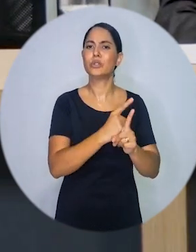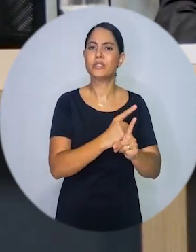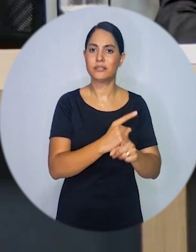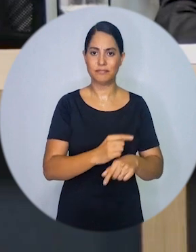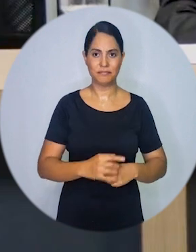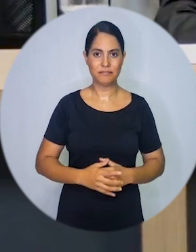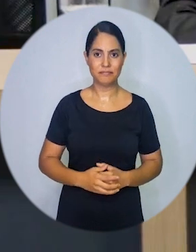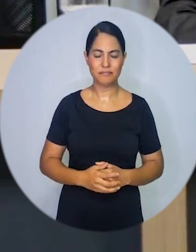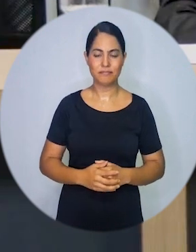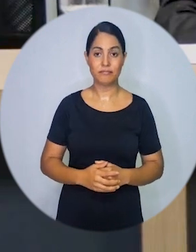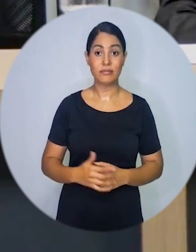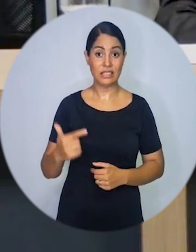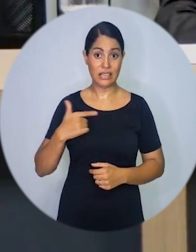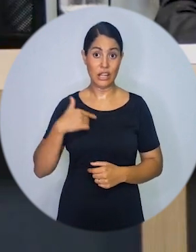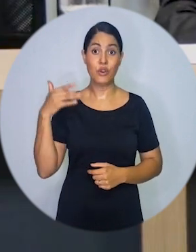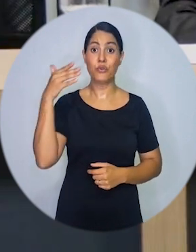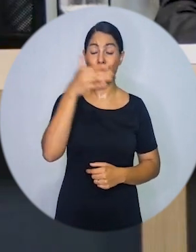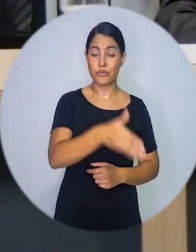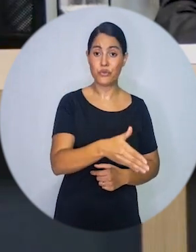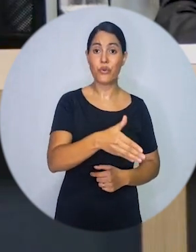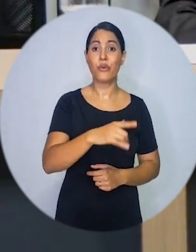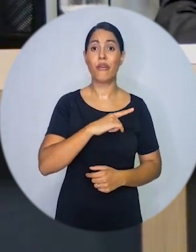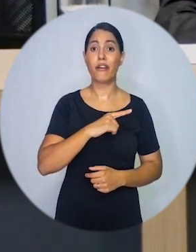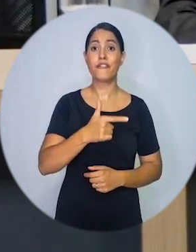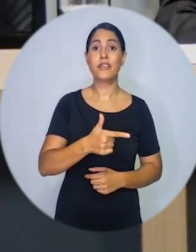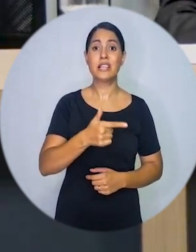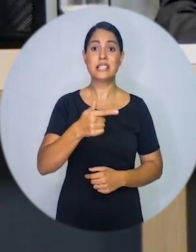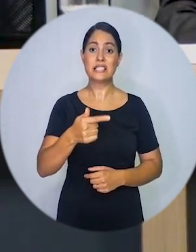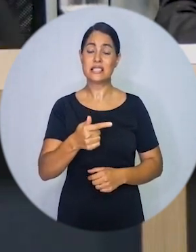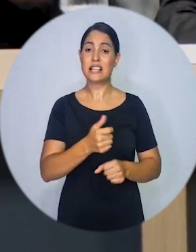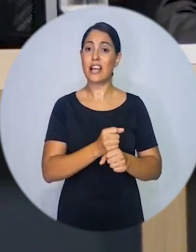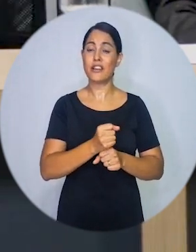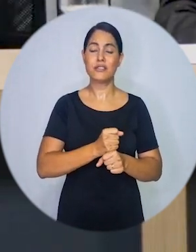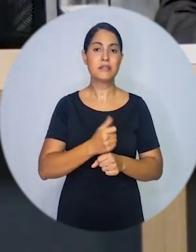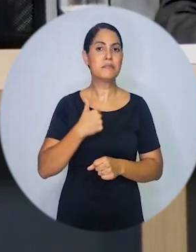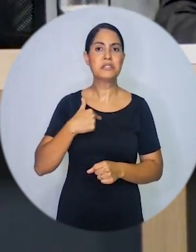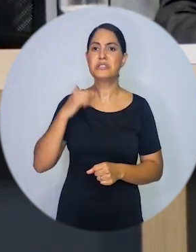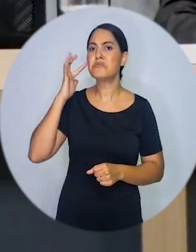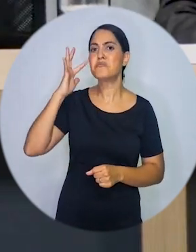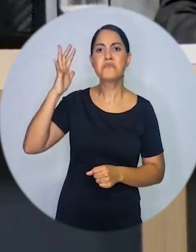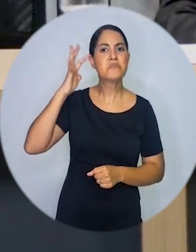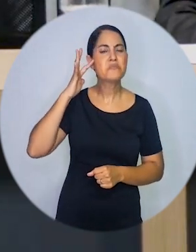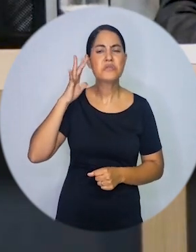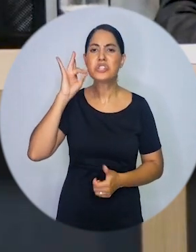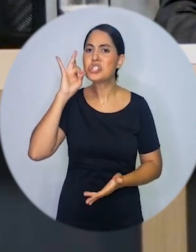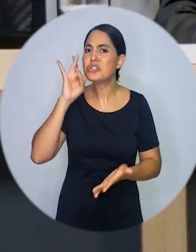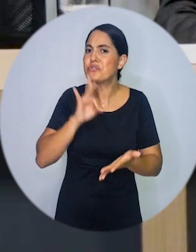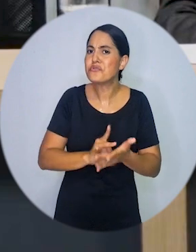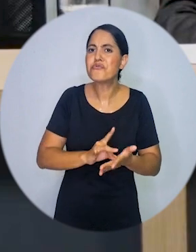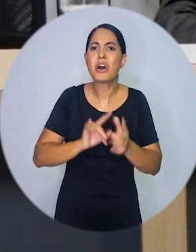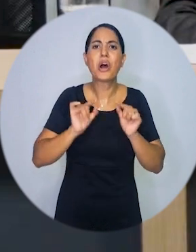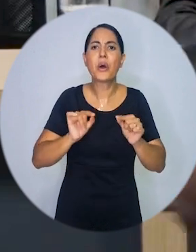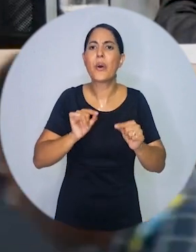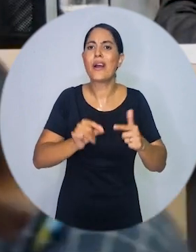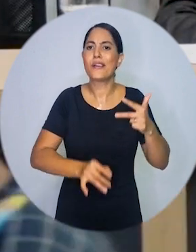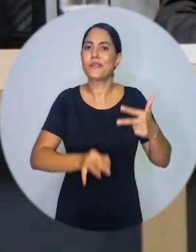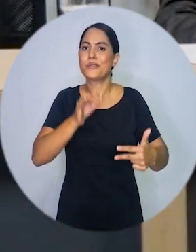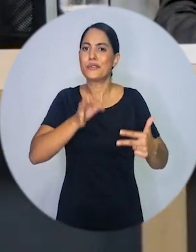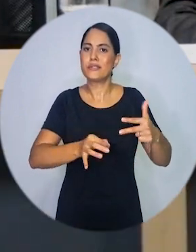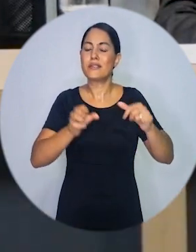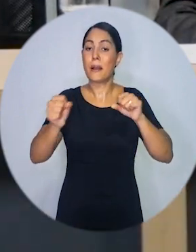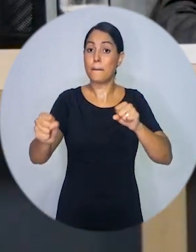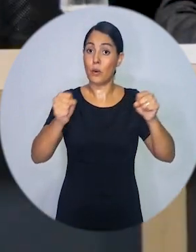Judiciário, do que foi que eu encontrei lá. Eu lá andei 27 anos, mas eu não tinha a mínima ideia, ministro Neff, do que era,